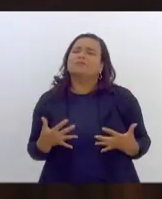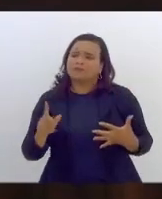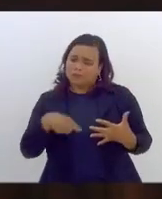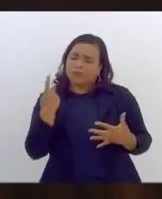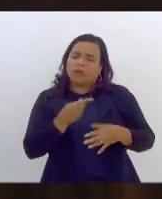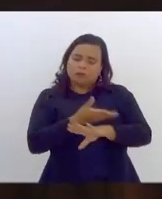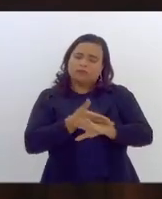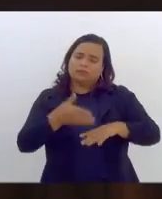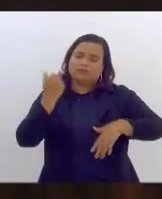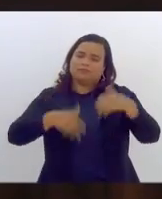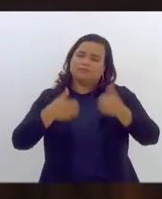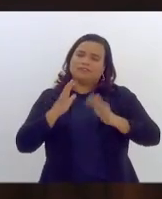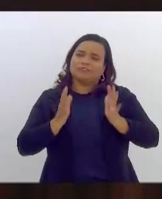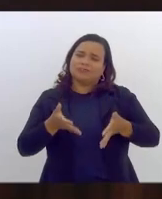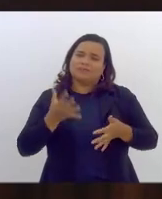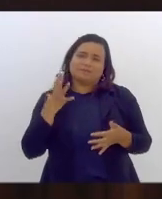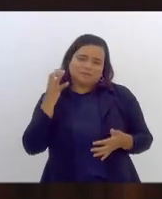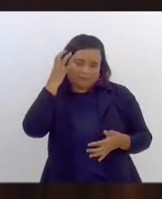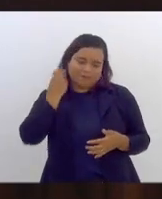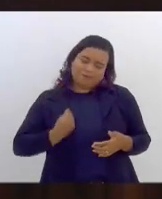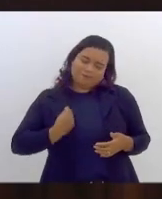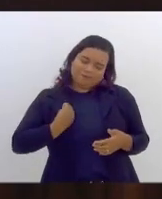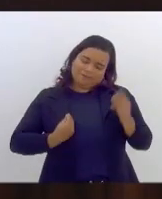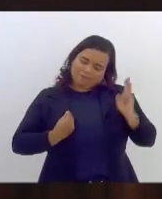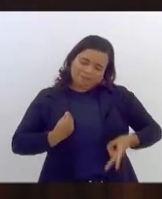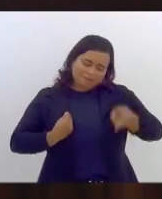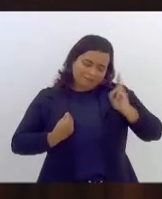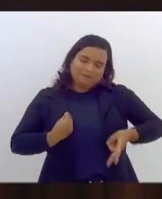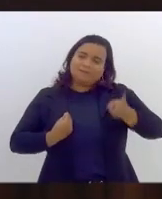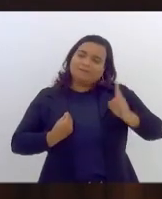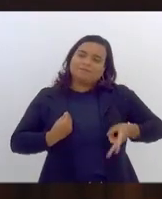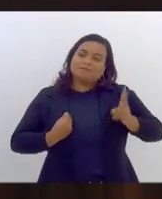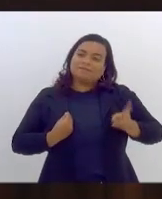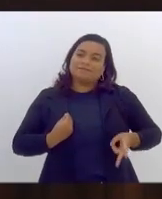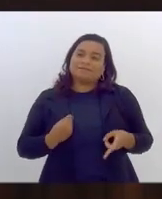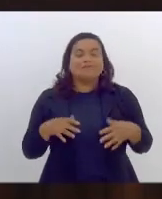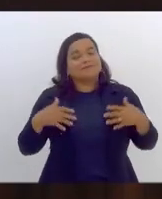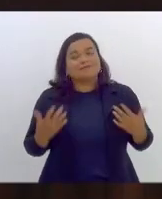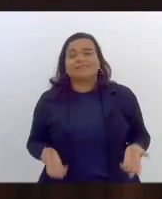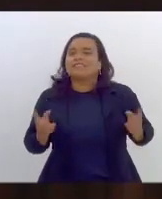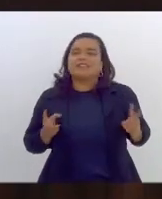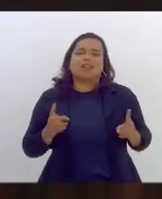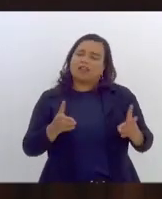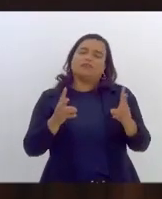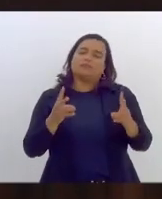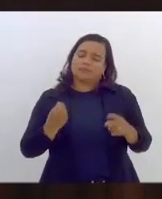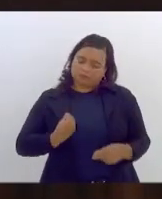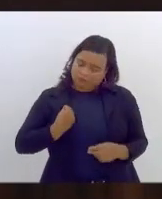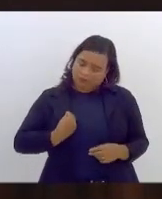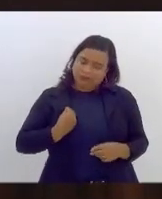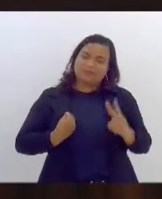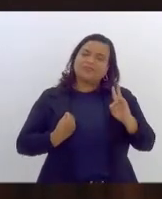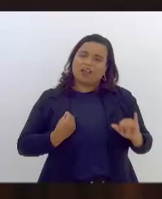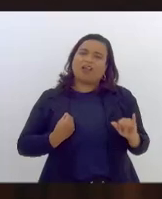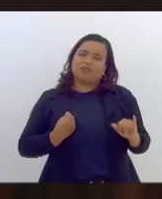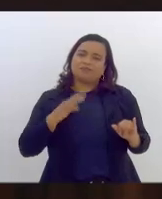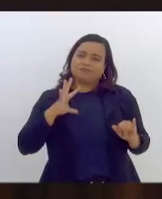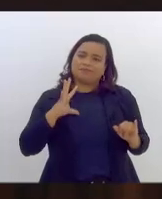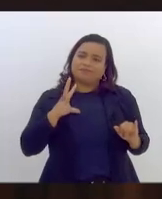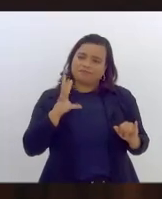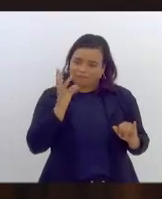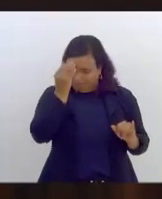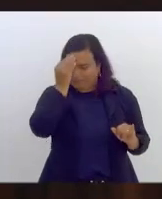como falamos, Marielle presente. Então, ela vai sempre continuar presente